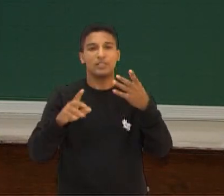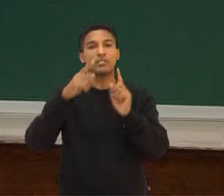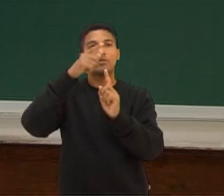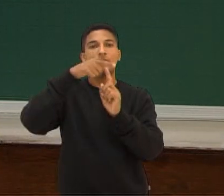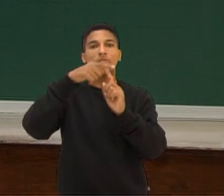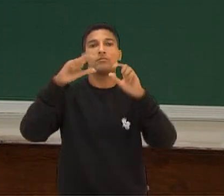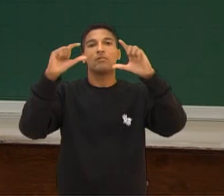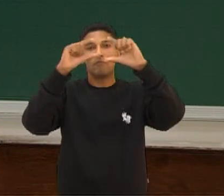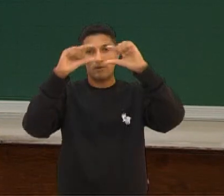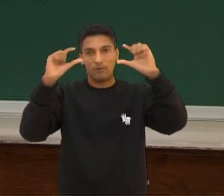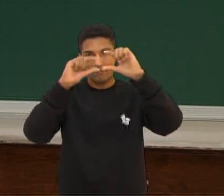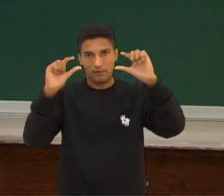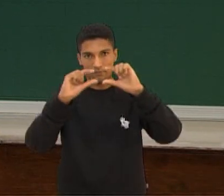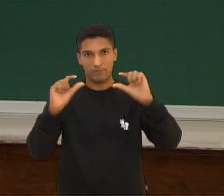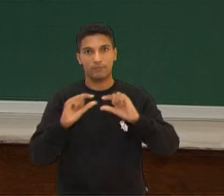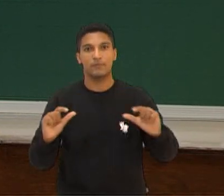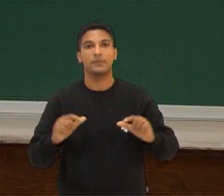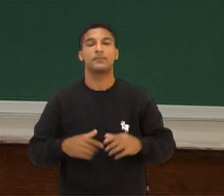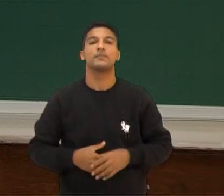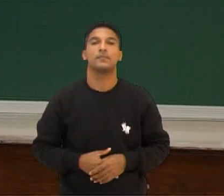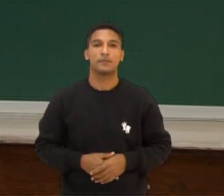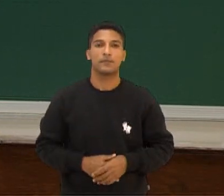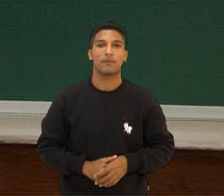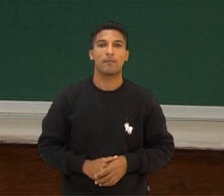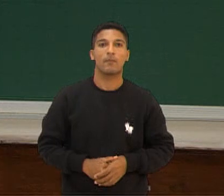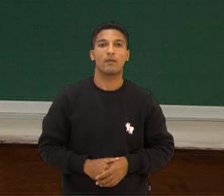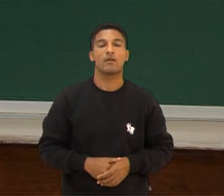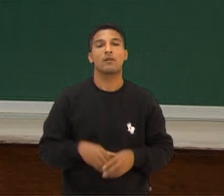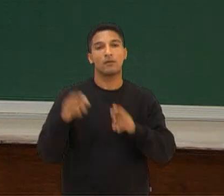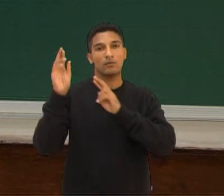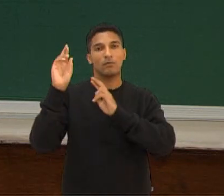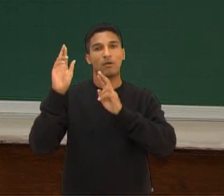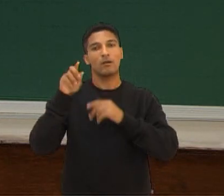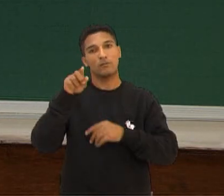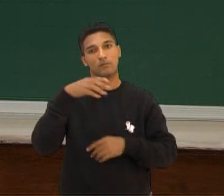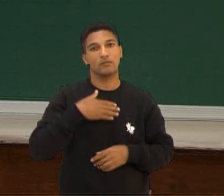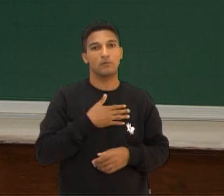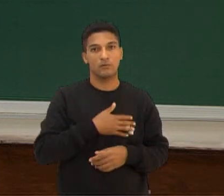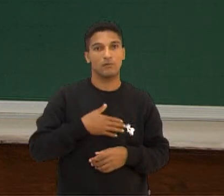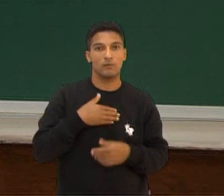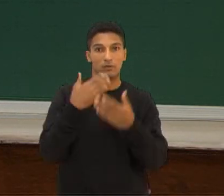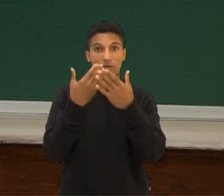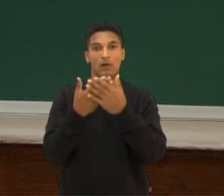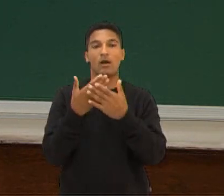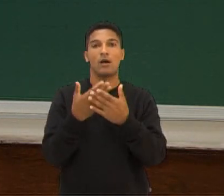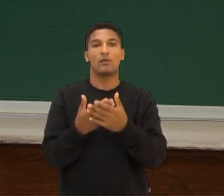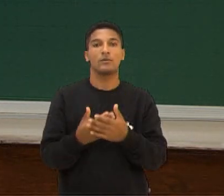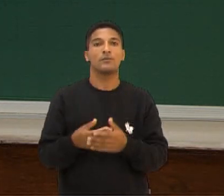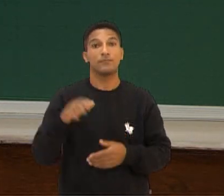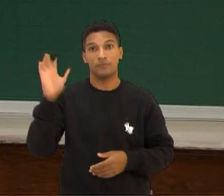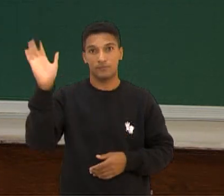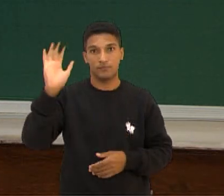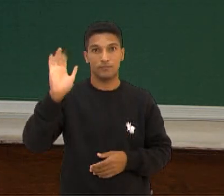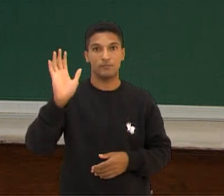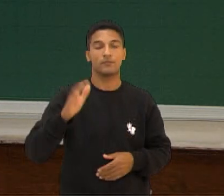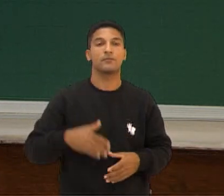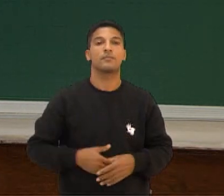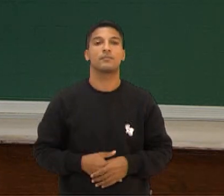temporal, final e assim sucessivamente, ok? Espero que vocês tenham gostado da aula. Beijos a